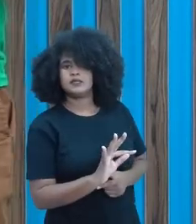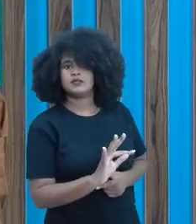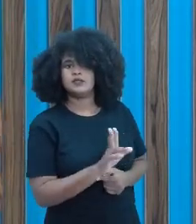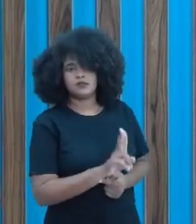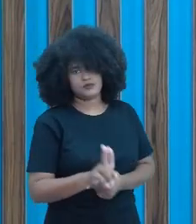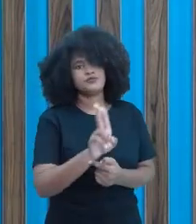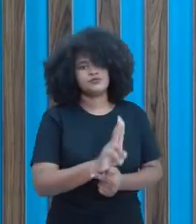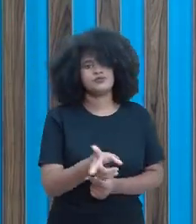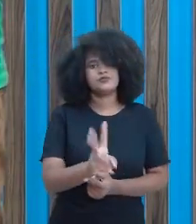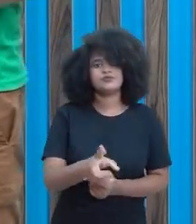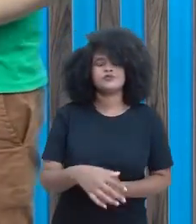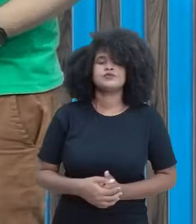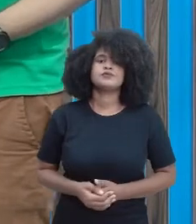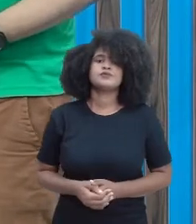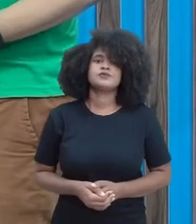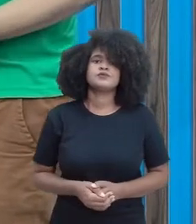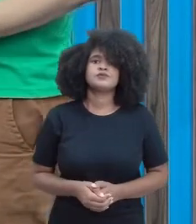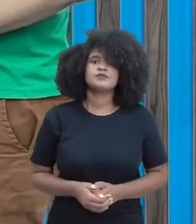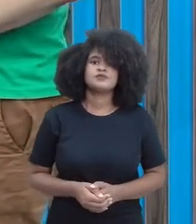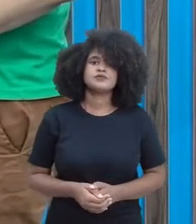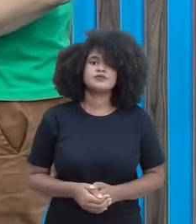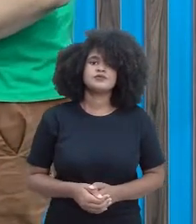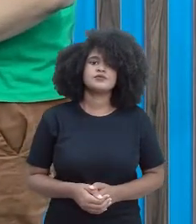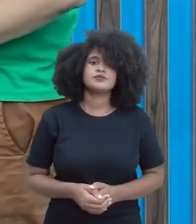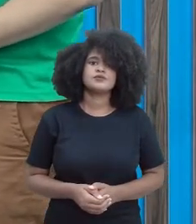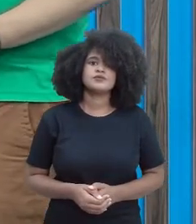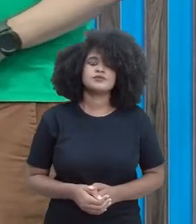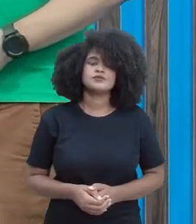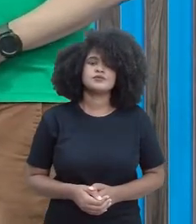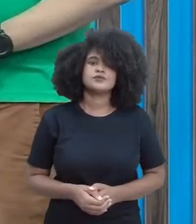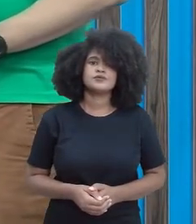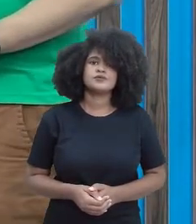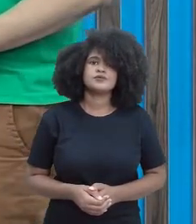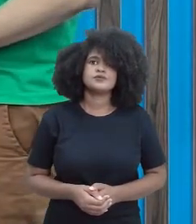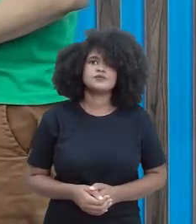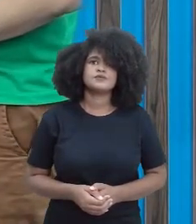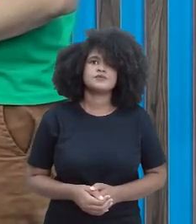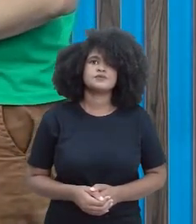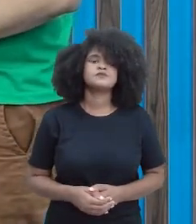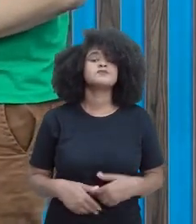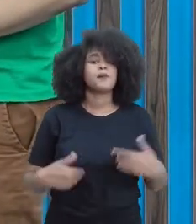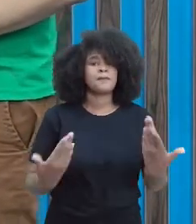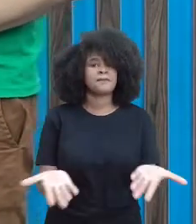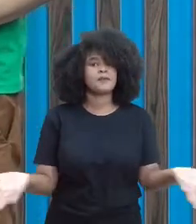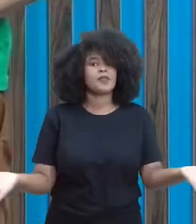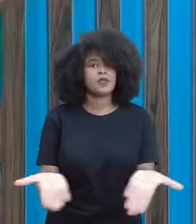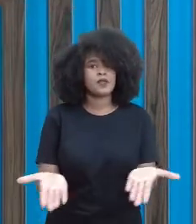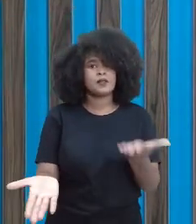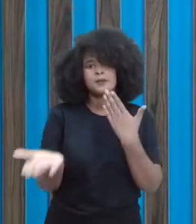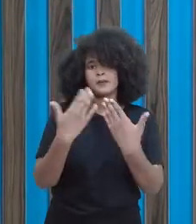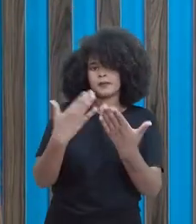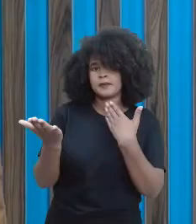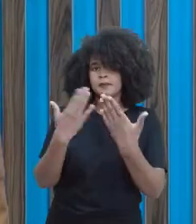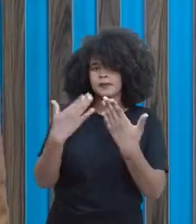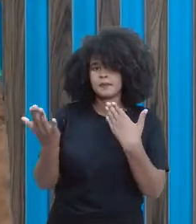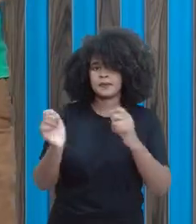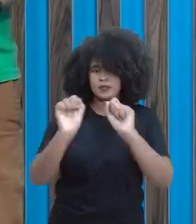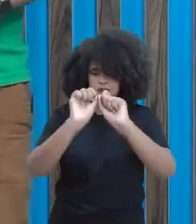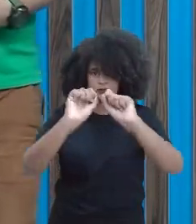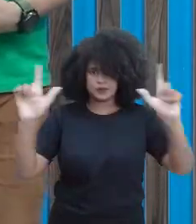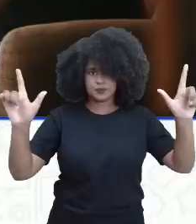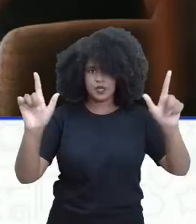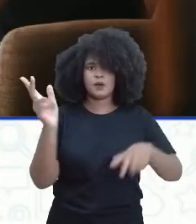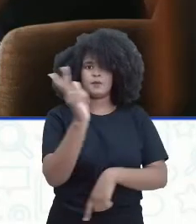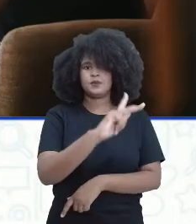certo? Segura, ó, terceira pessoa, sobre quem se fala. Então vamos a um diálogo aqui, tela cheia, e o